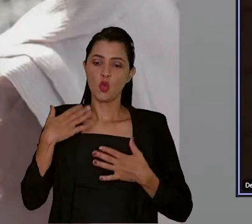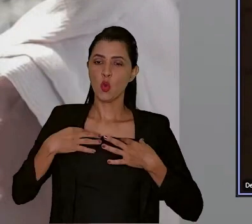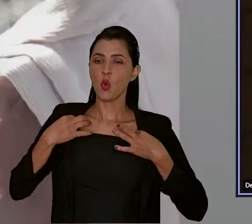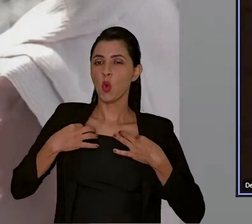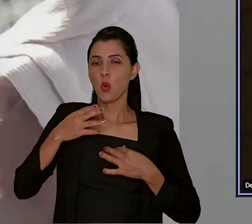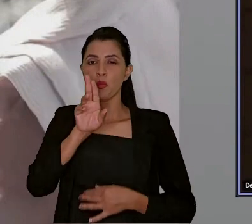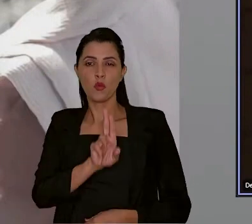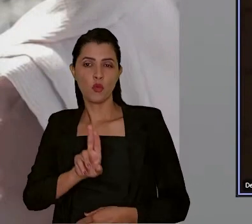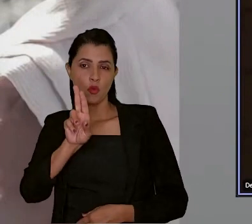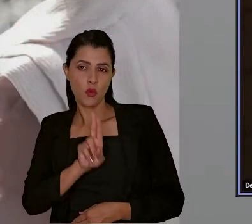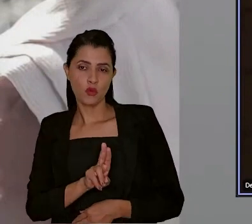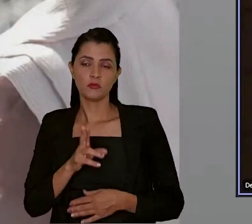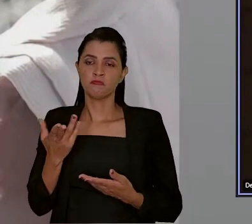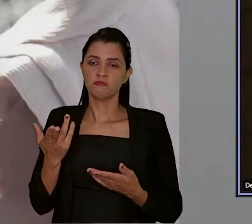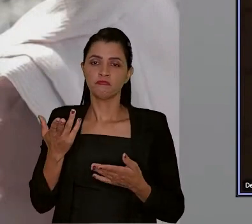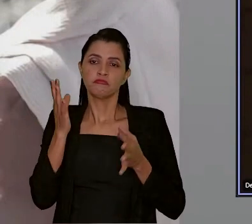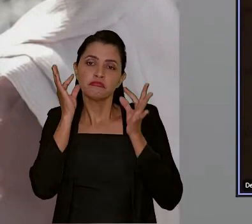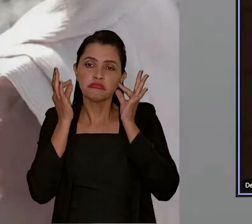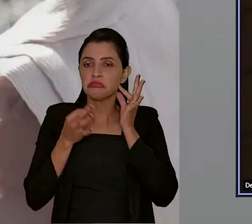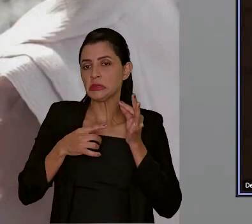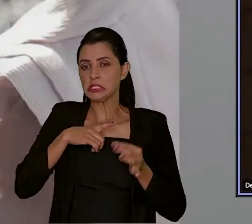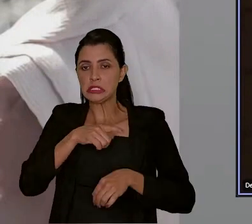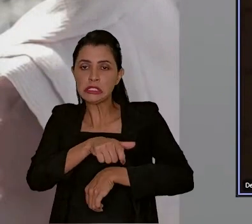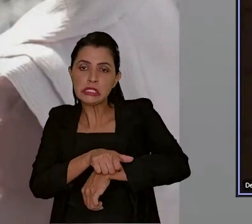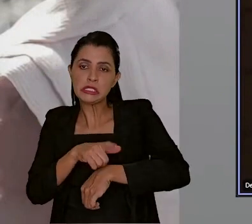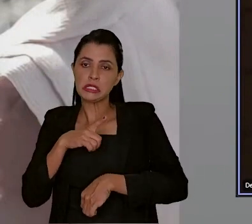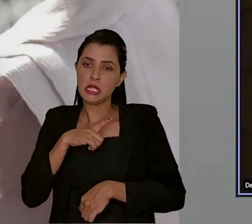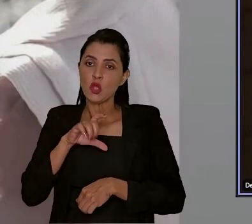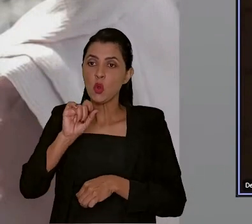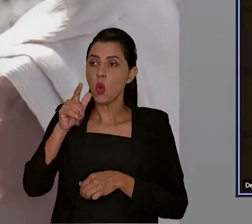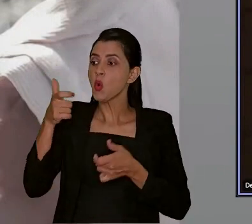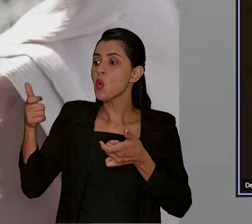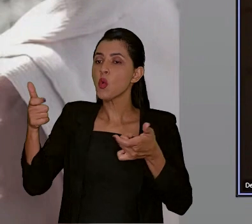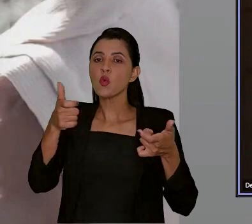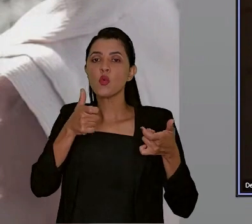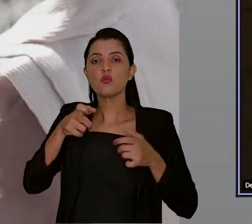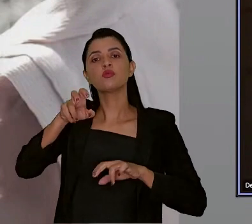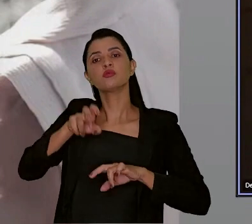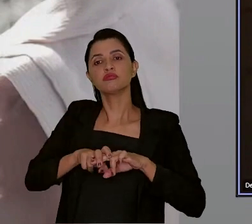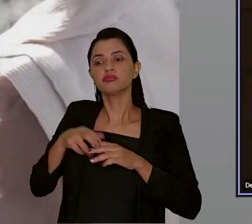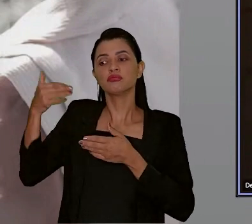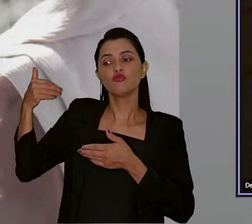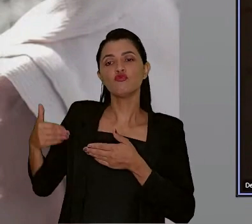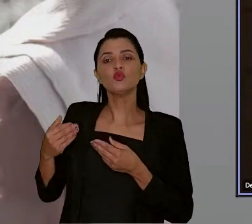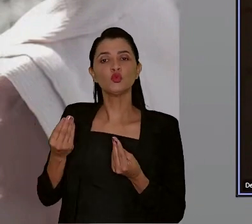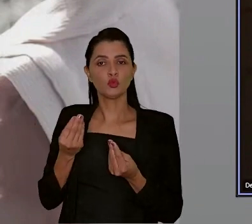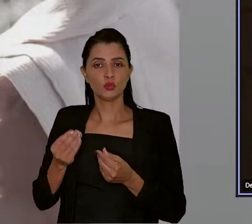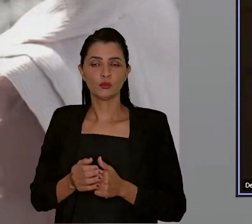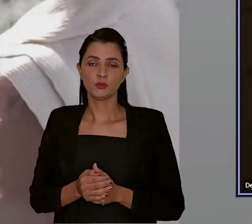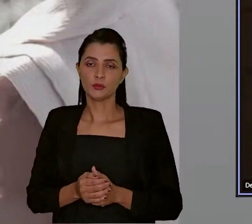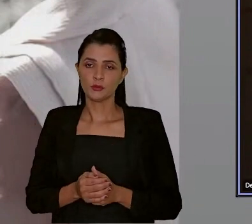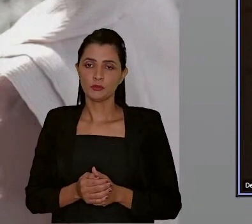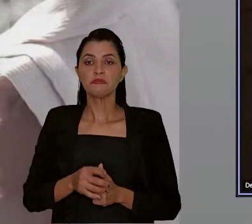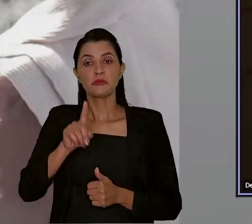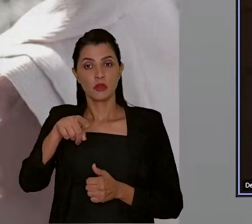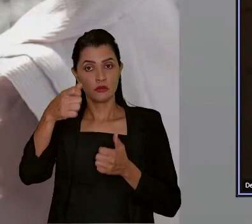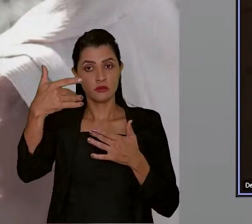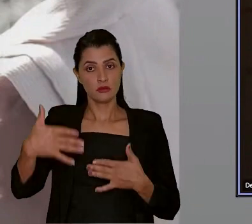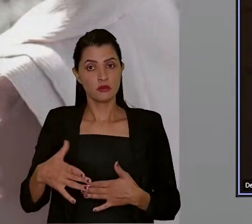usando, algum acessório ou o próprio ambiente físico em que está inserido. Isso como eu